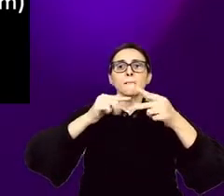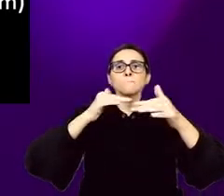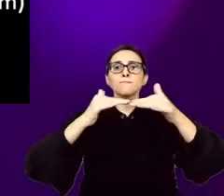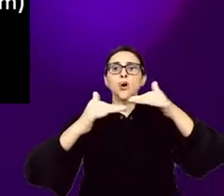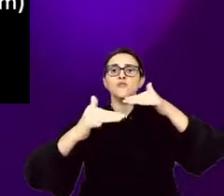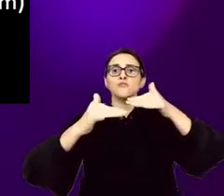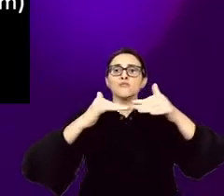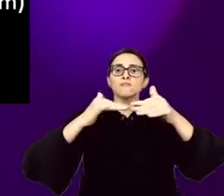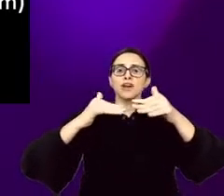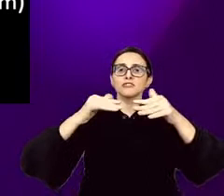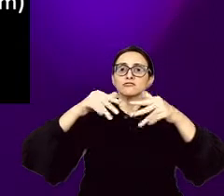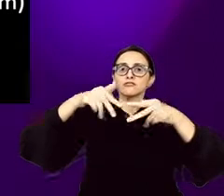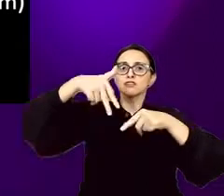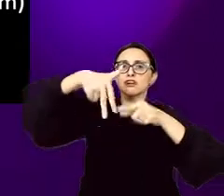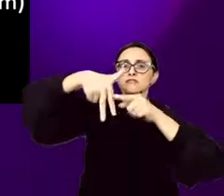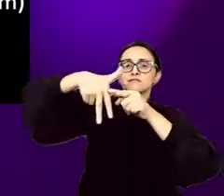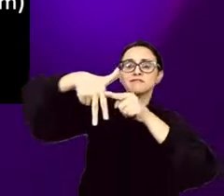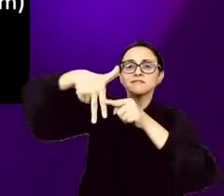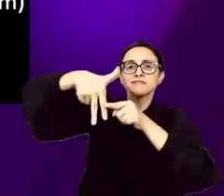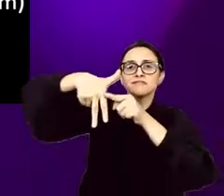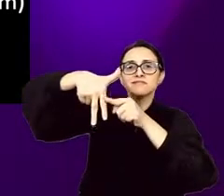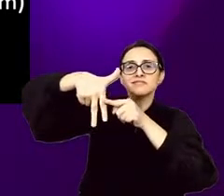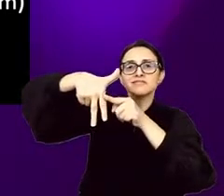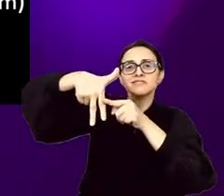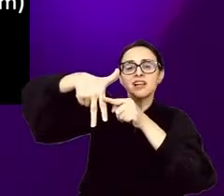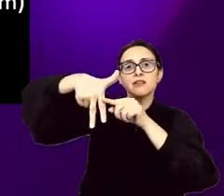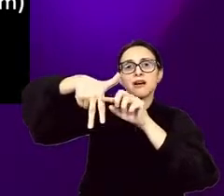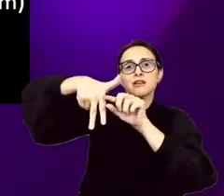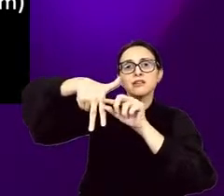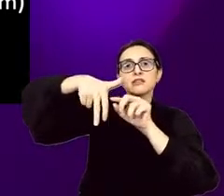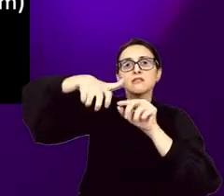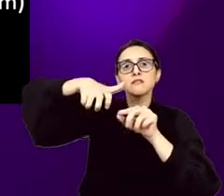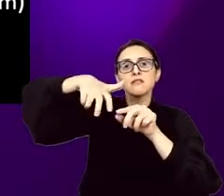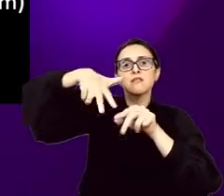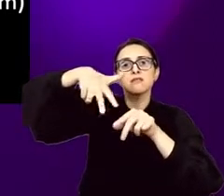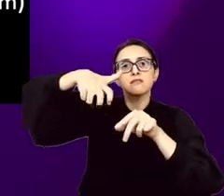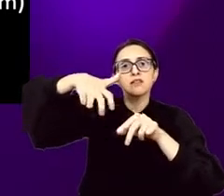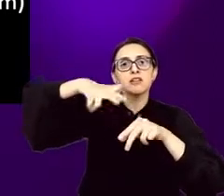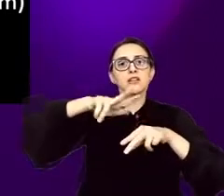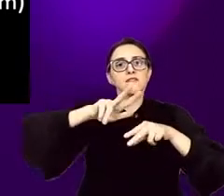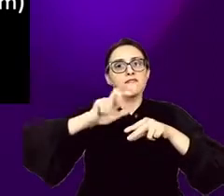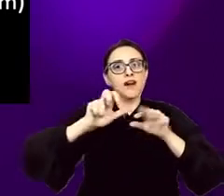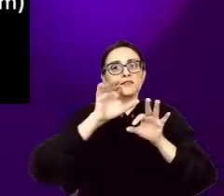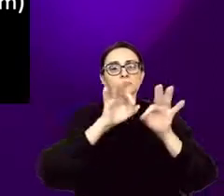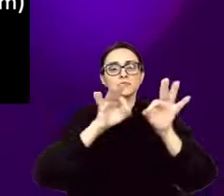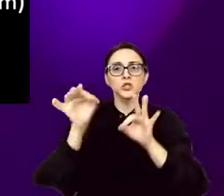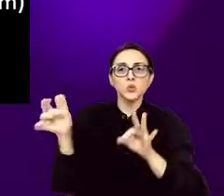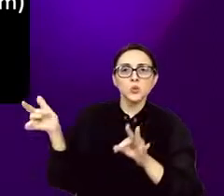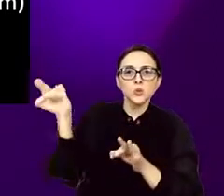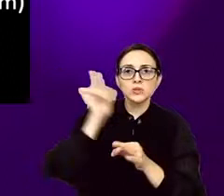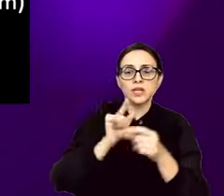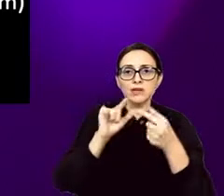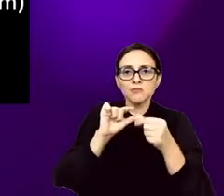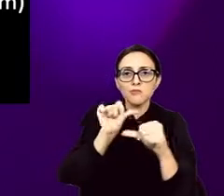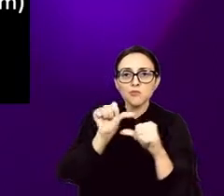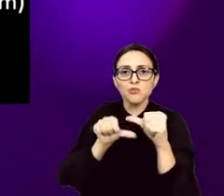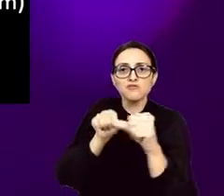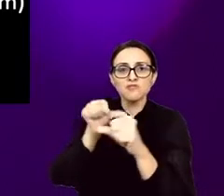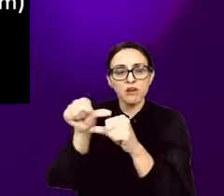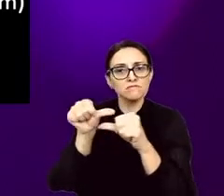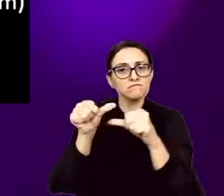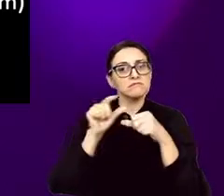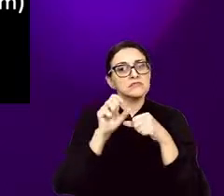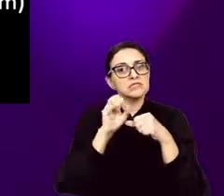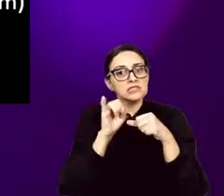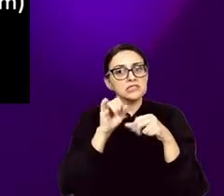pelve. E isso também, então, leva a gente a acreditar que o acetábulo dele vai conseguir mudar a posição conforme